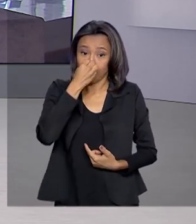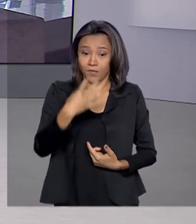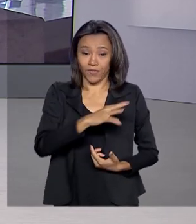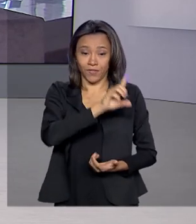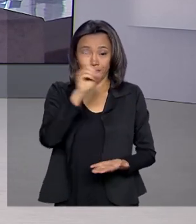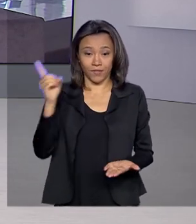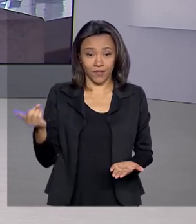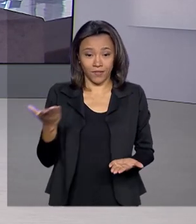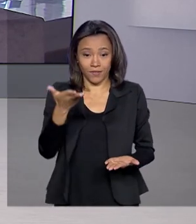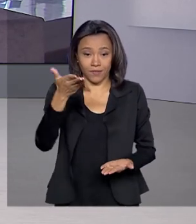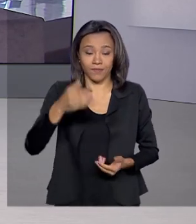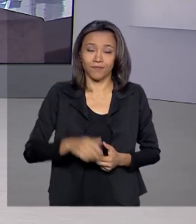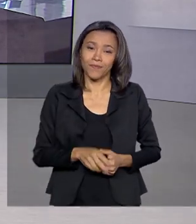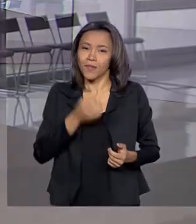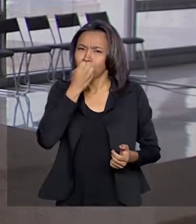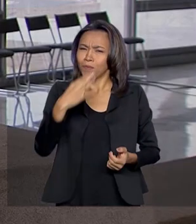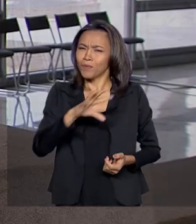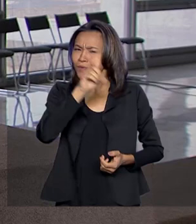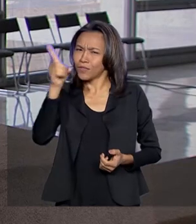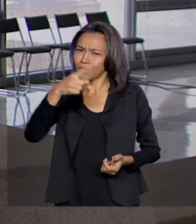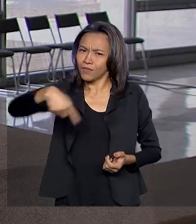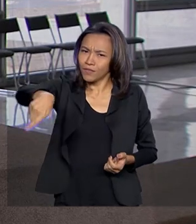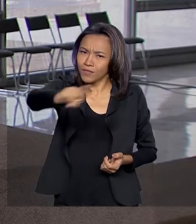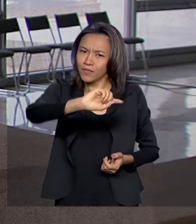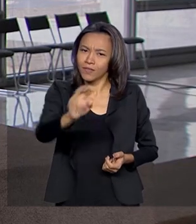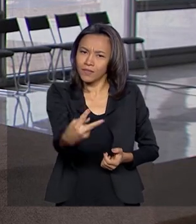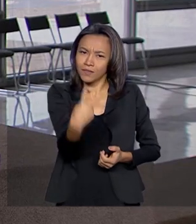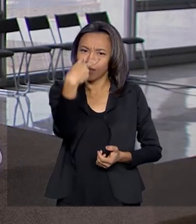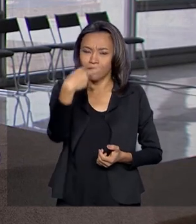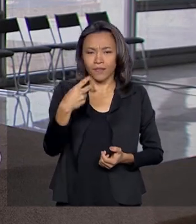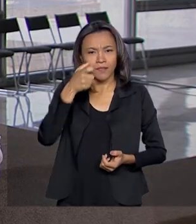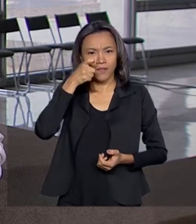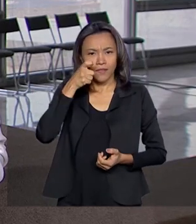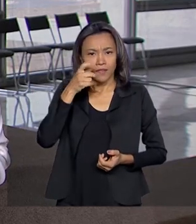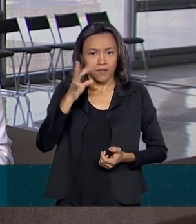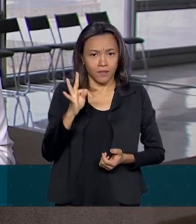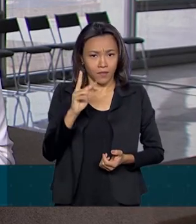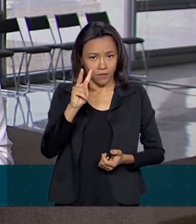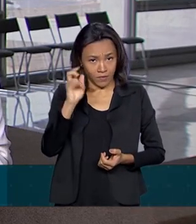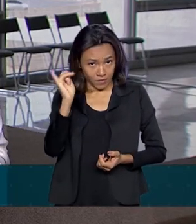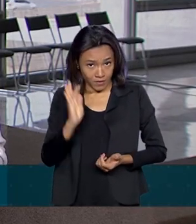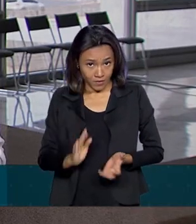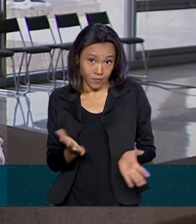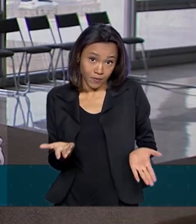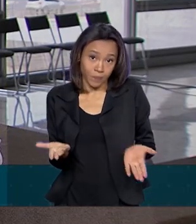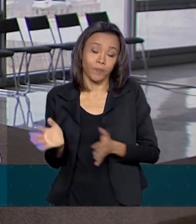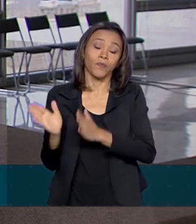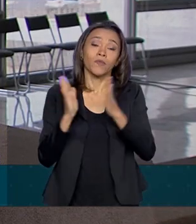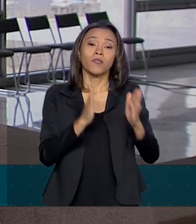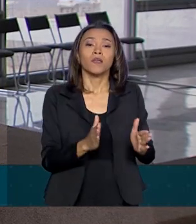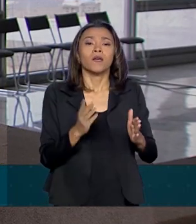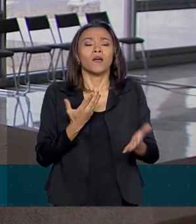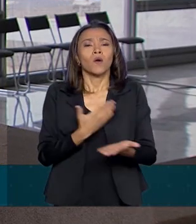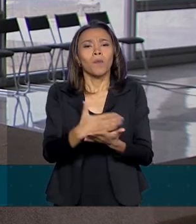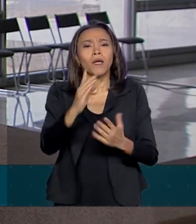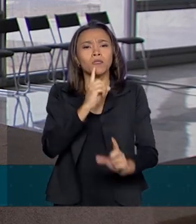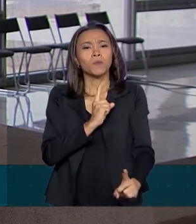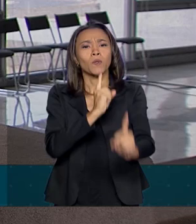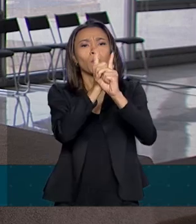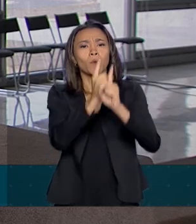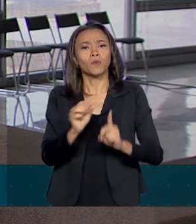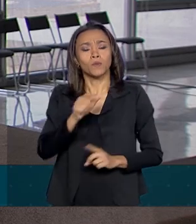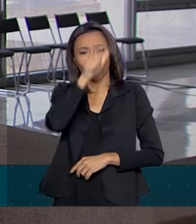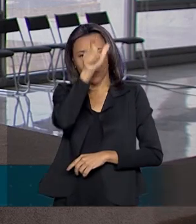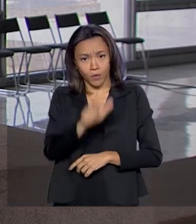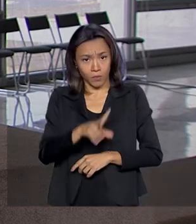Bom dia pra você, Renata, bom dia pra você que acompanha a TV Brasil. A semana começa com encontros entre o presidente Jair Bolsonaro